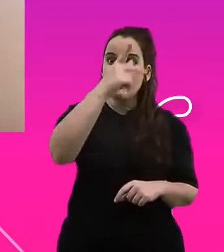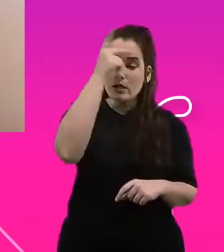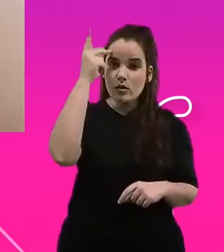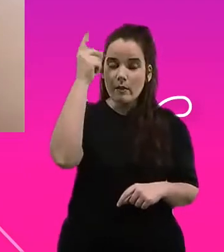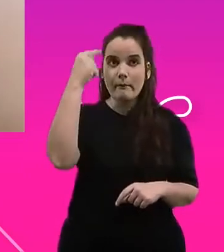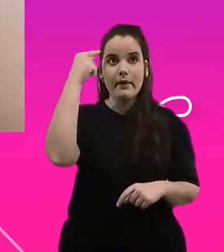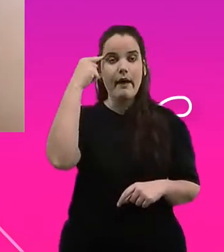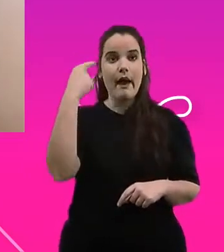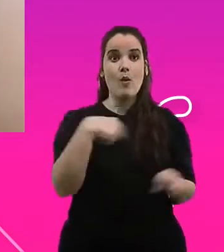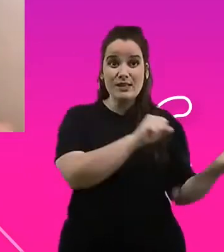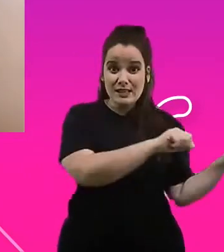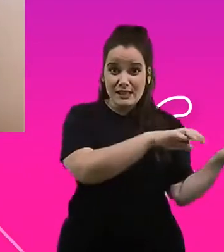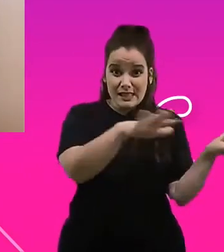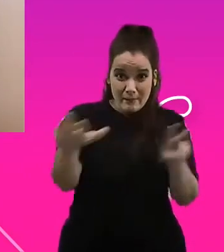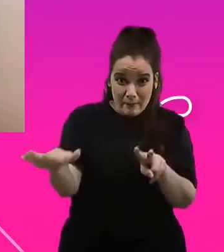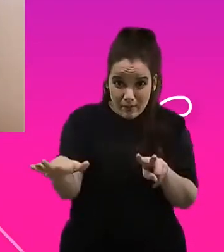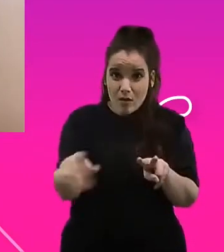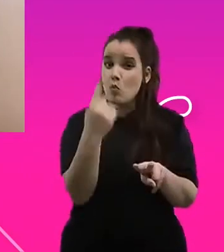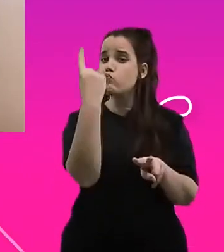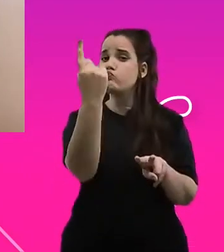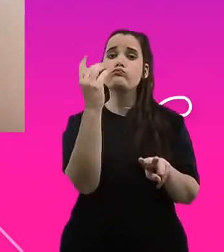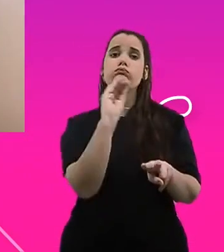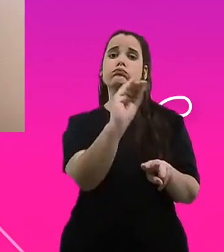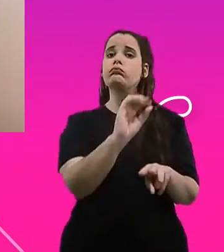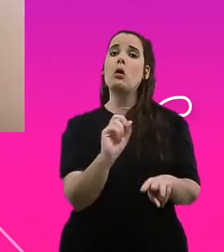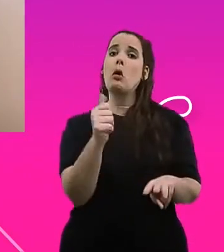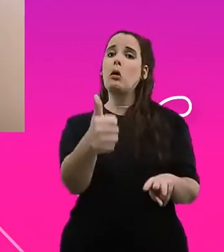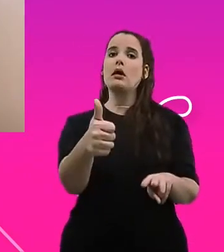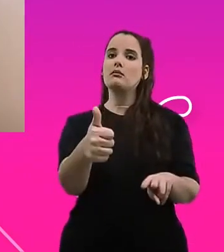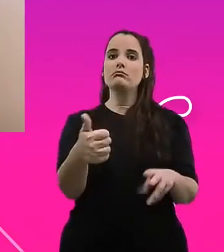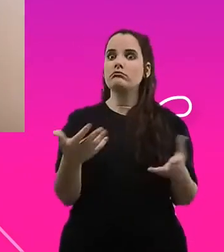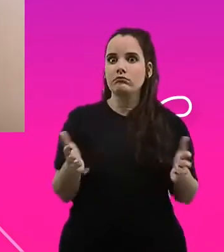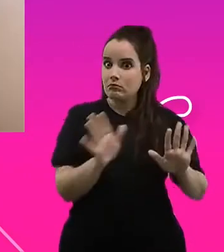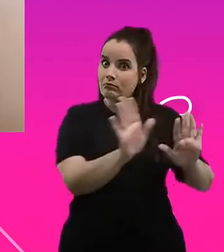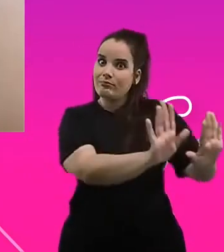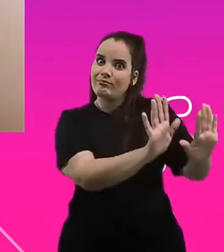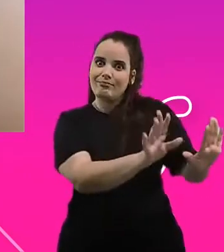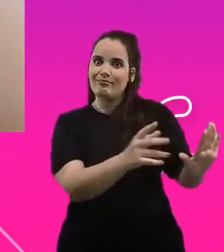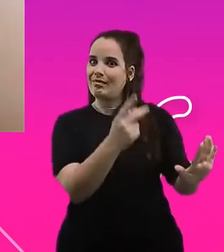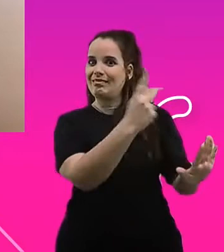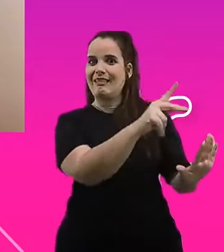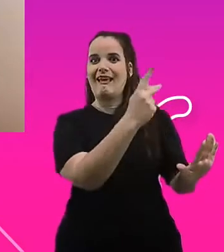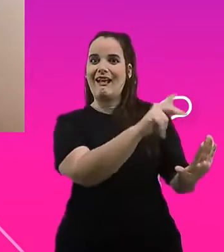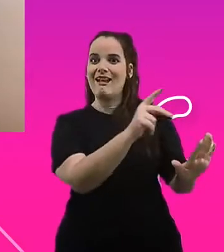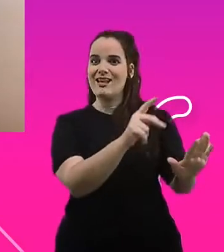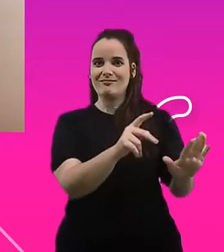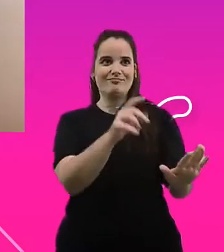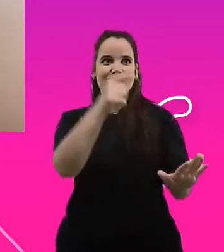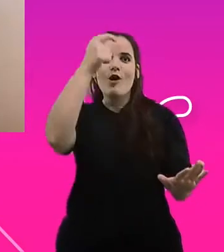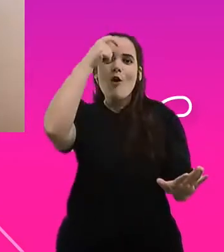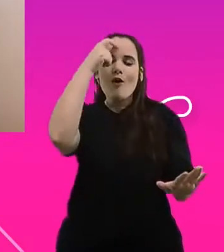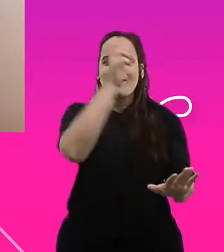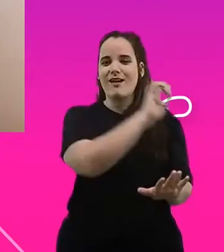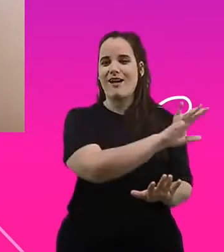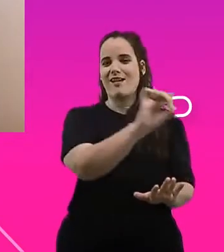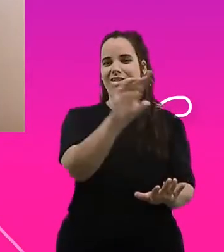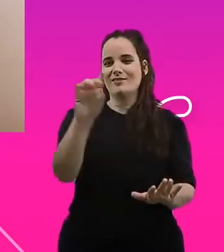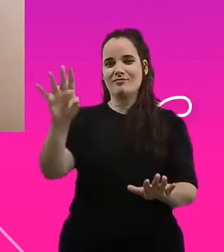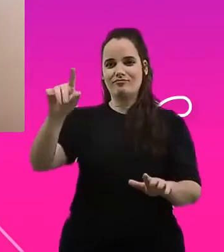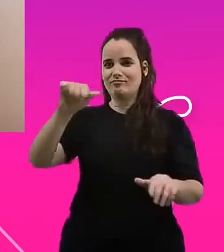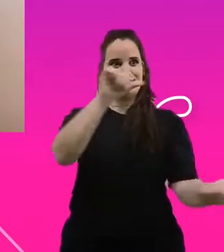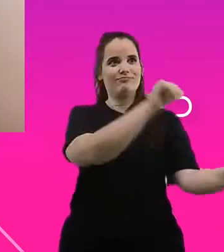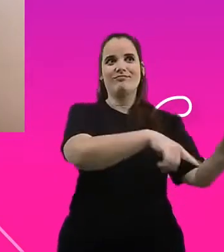ela. Então, eu acho que essa questão do slow content, ela tem muito a ver com a consciência de cada um, né? Assim, essa é a